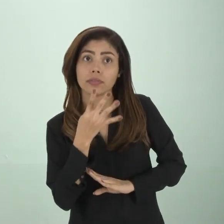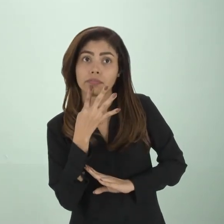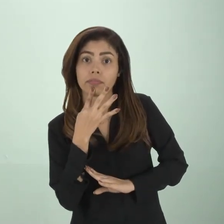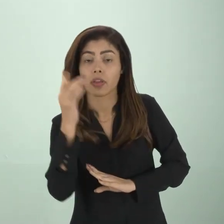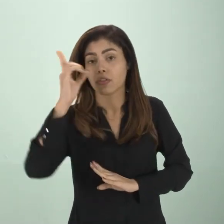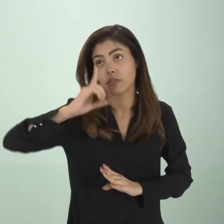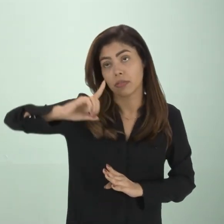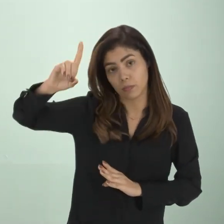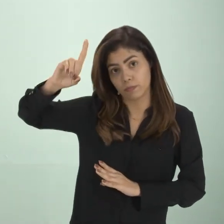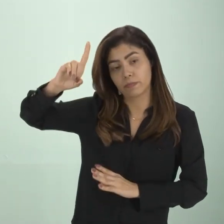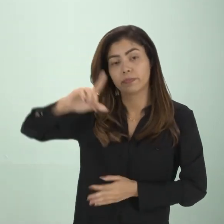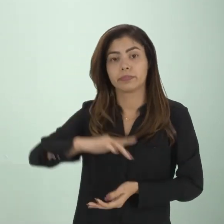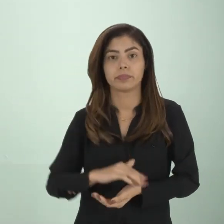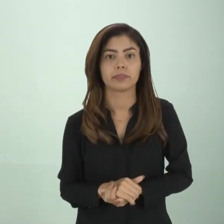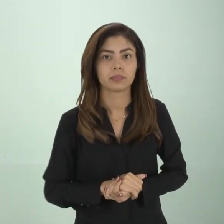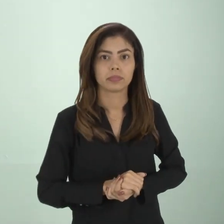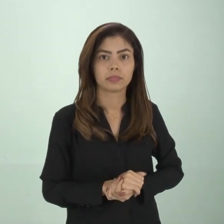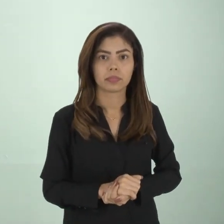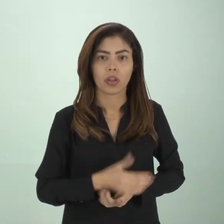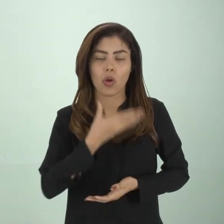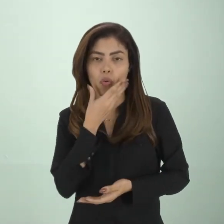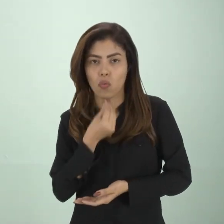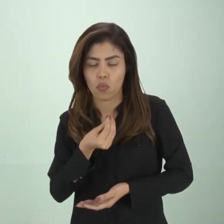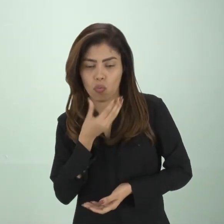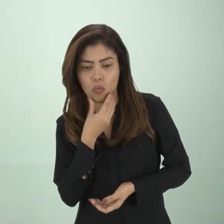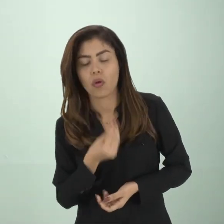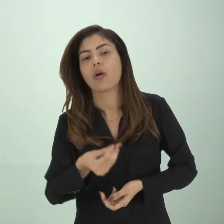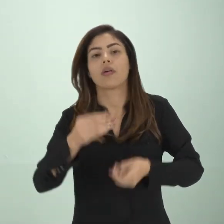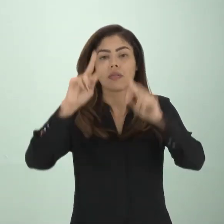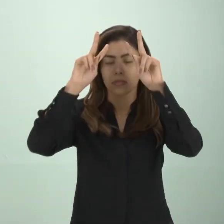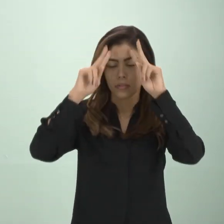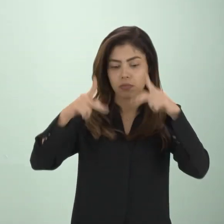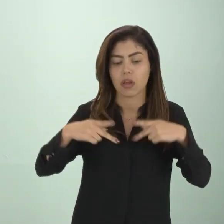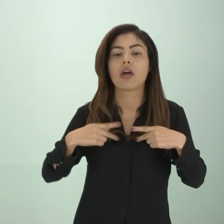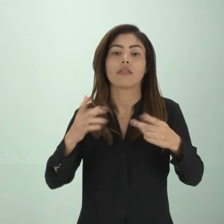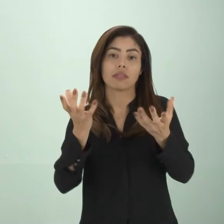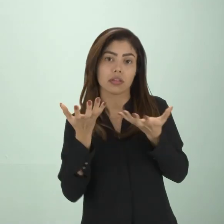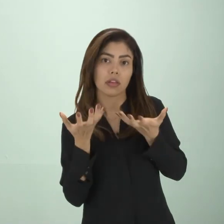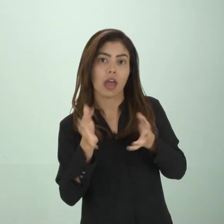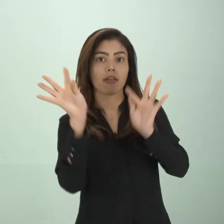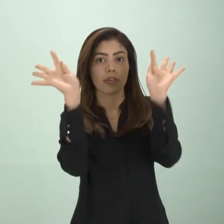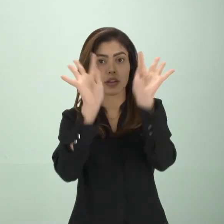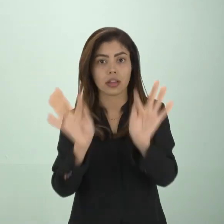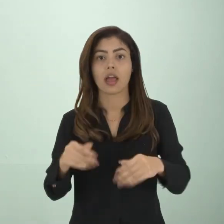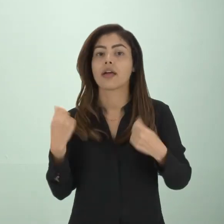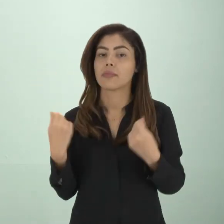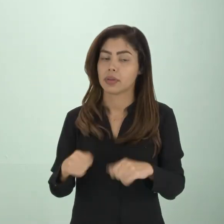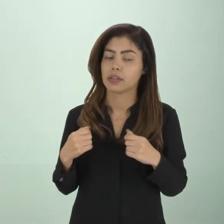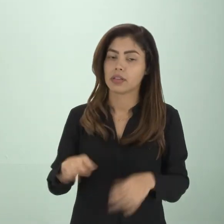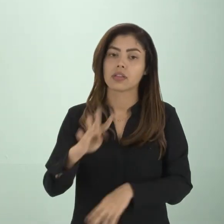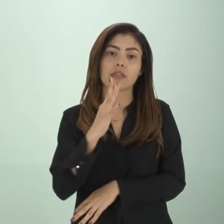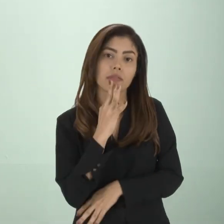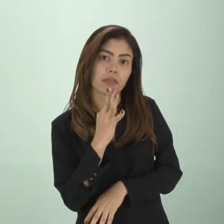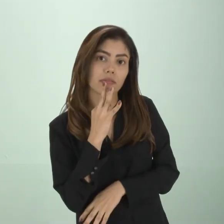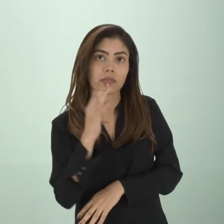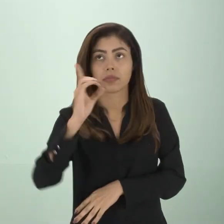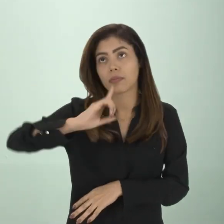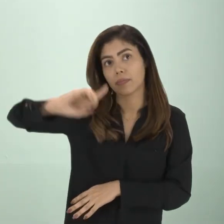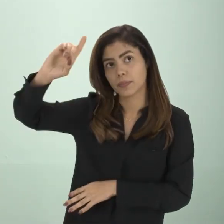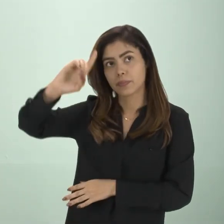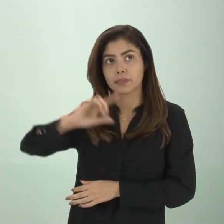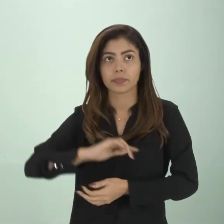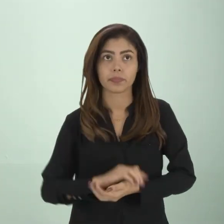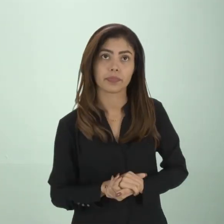ponto de partida o Aristóteles, mas agora sob uma nova roupagem, a roupagem cristã, a